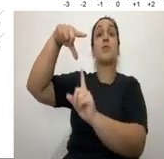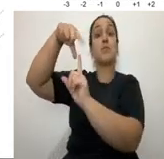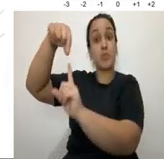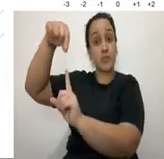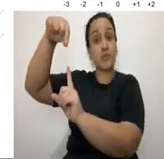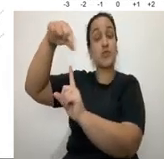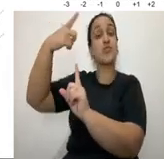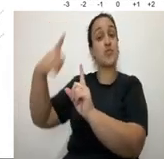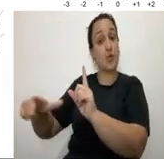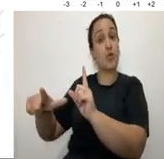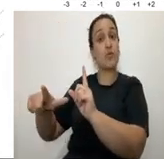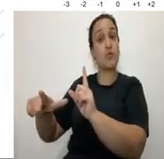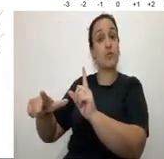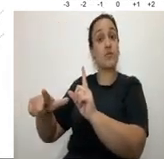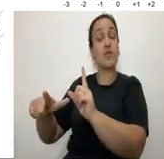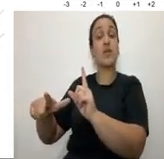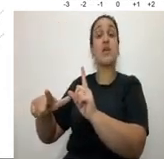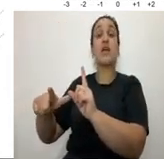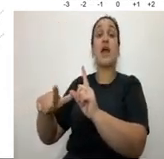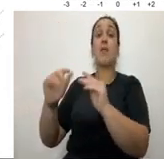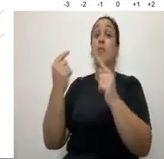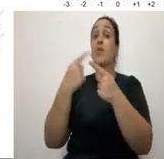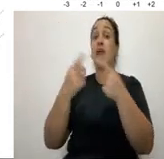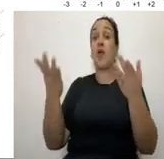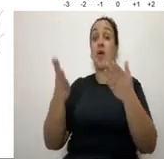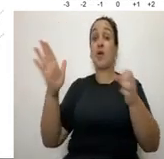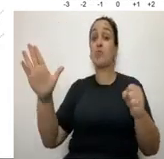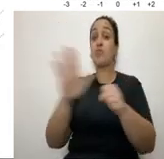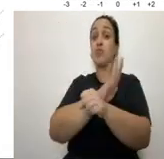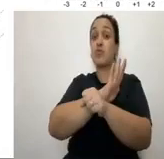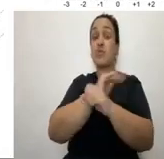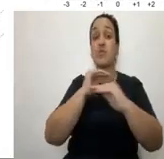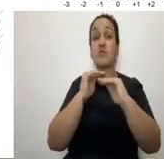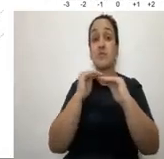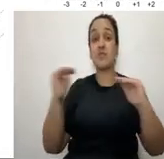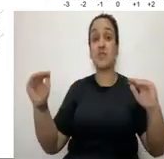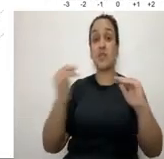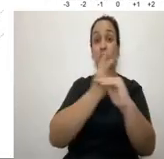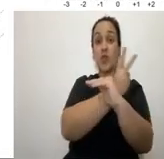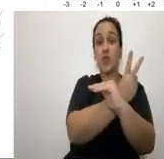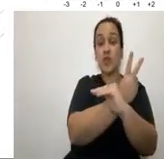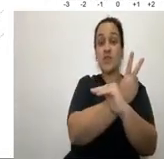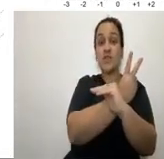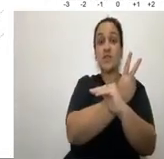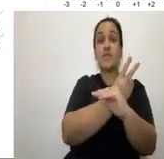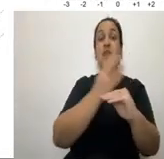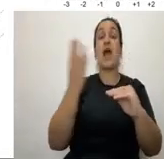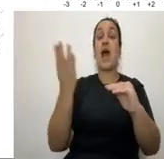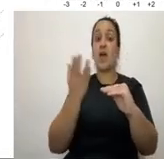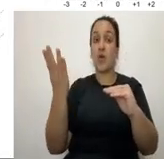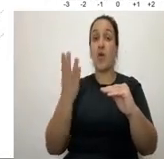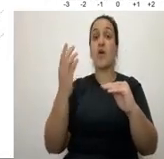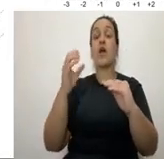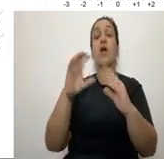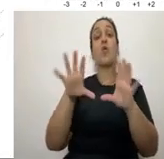eu tenho todos os orbitais do subnível P semi-preenchidos, né? Então, o conjunto